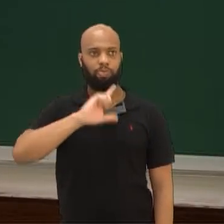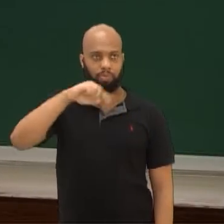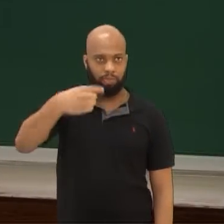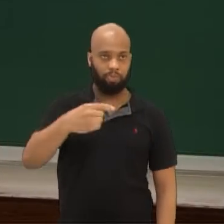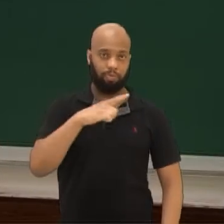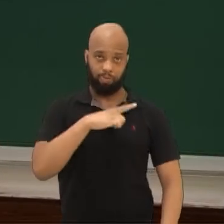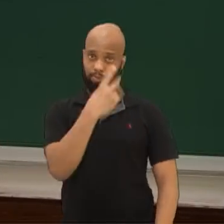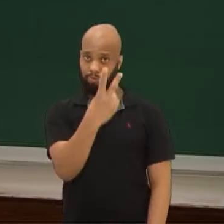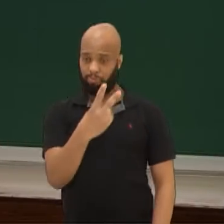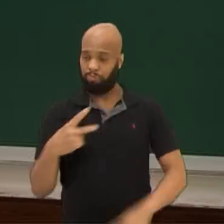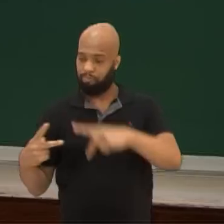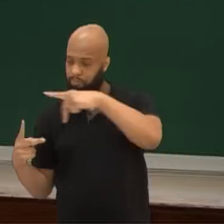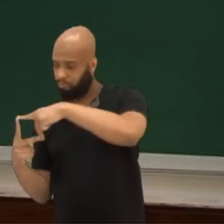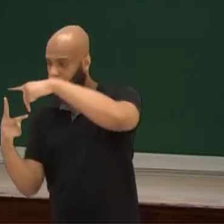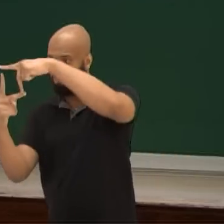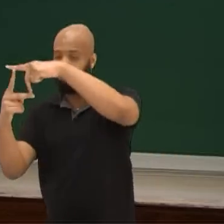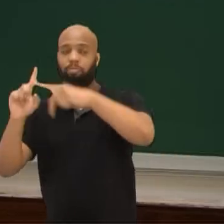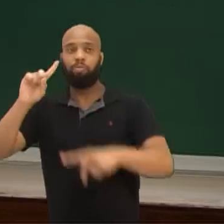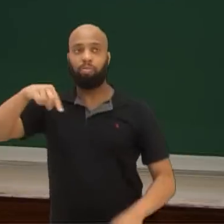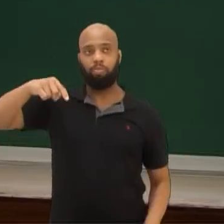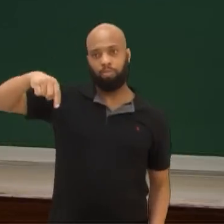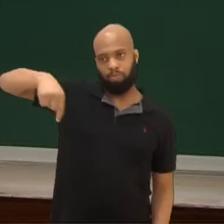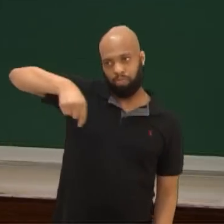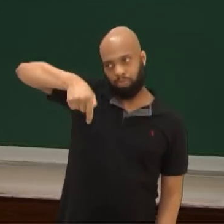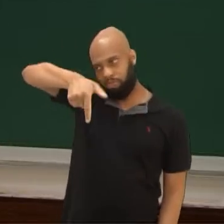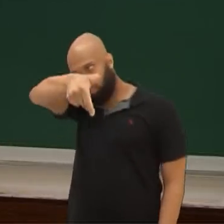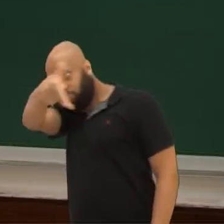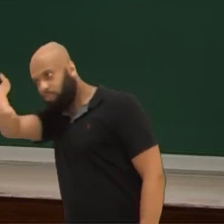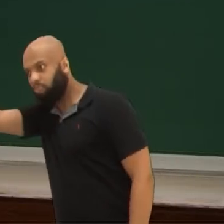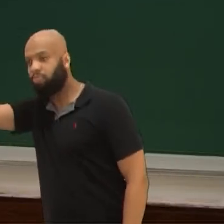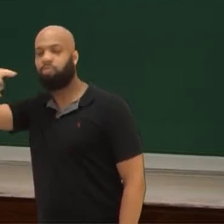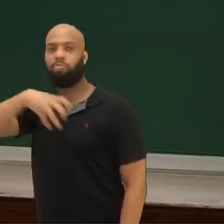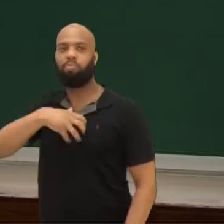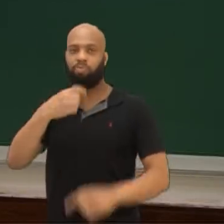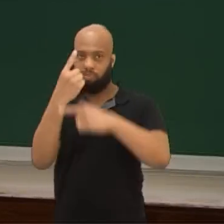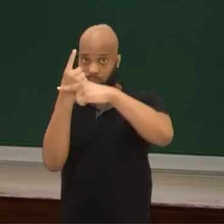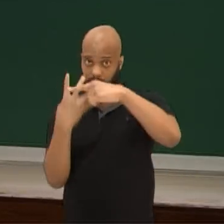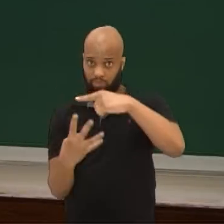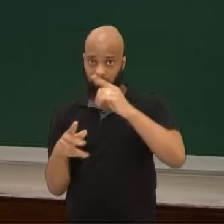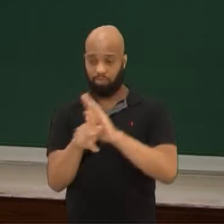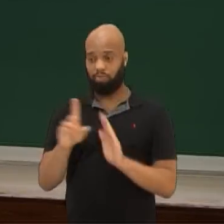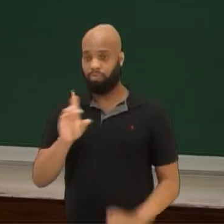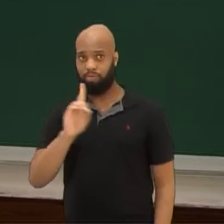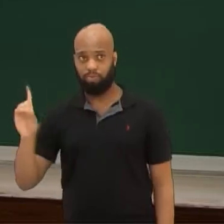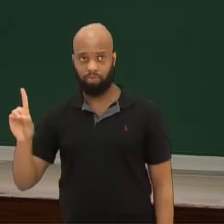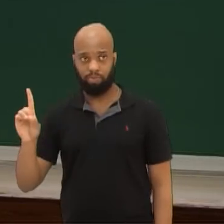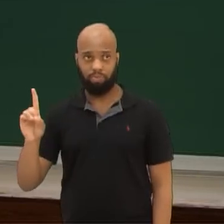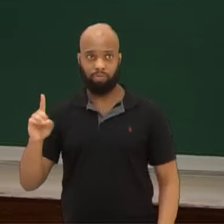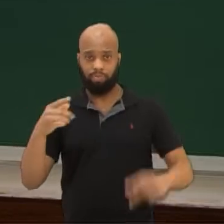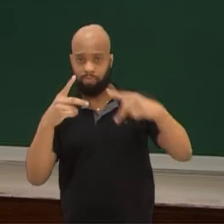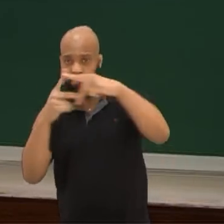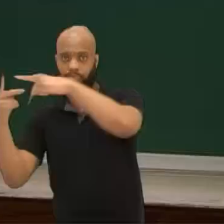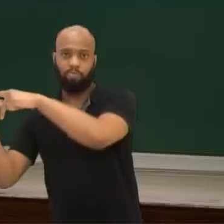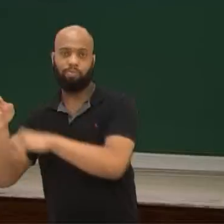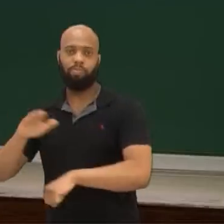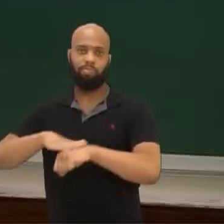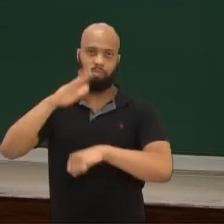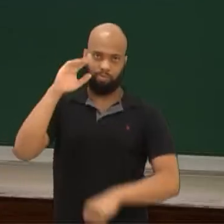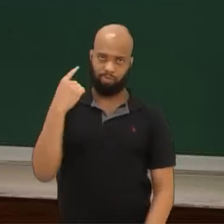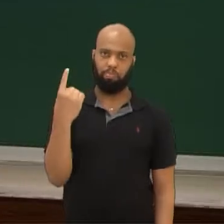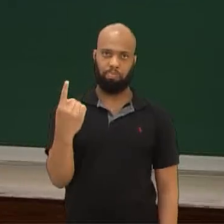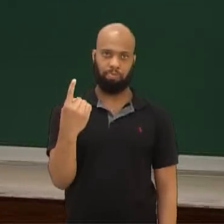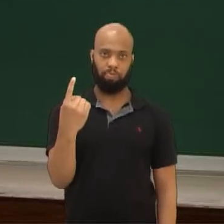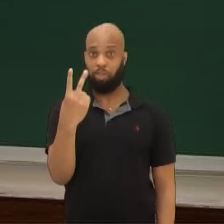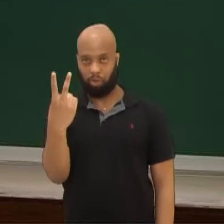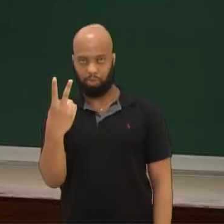Mais 2 casas e girou novamente 1/4 da volta para a direita e percorreu mais 2 casas e